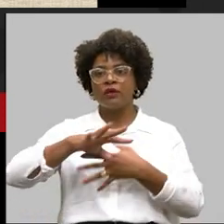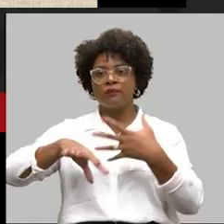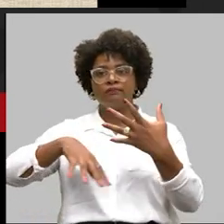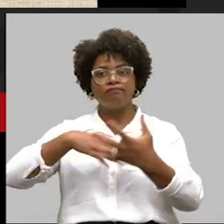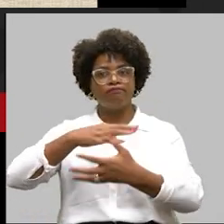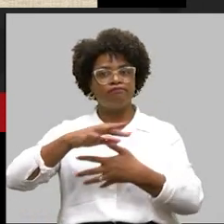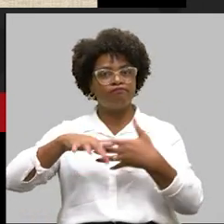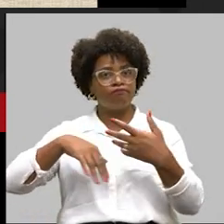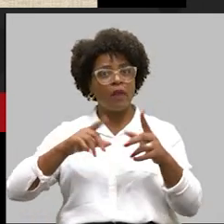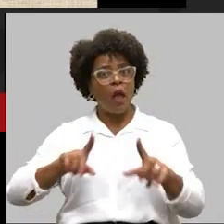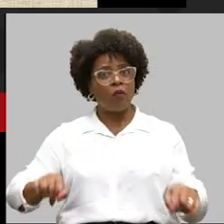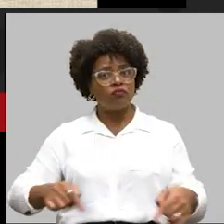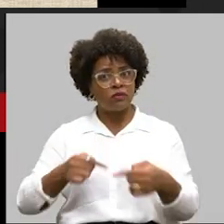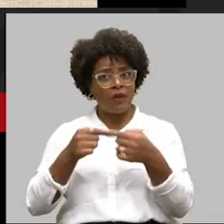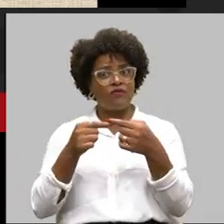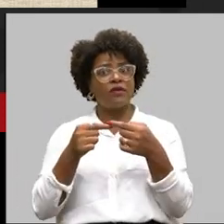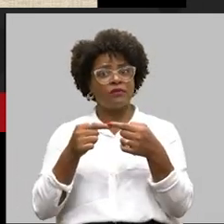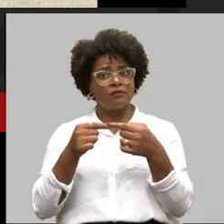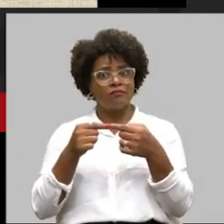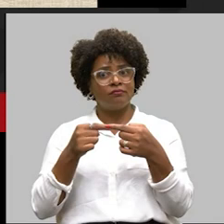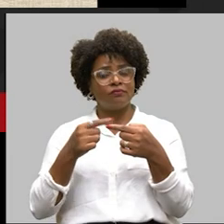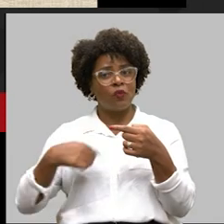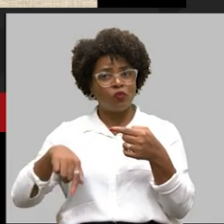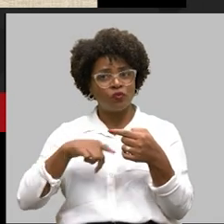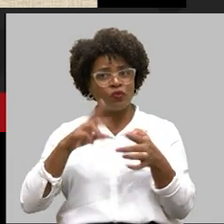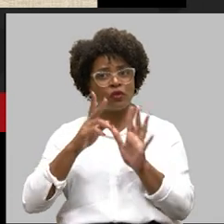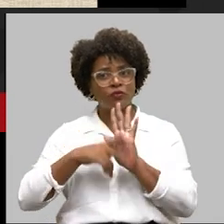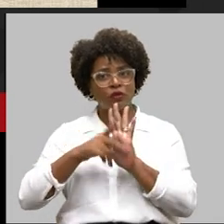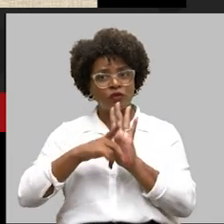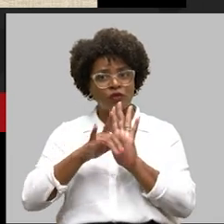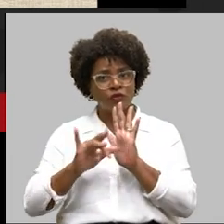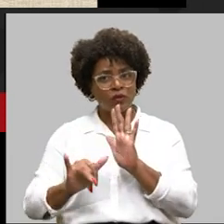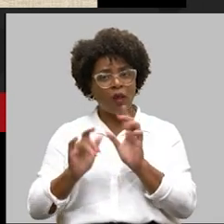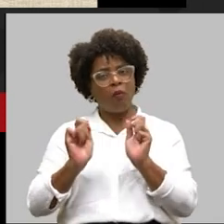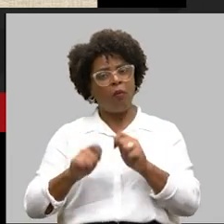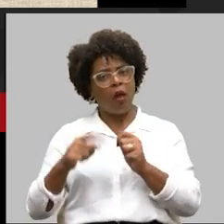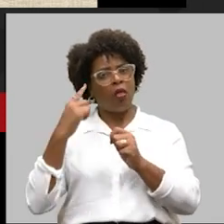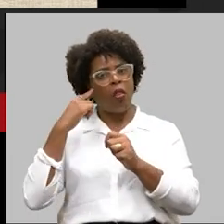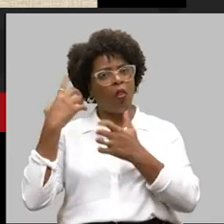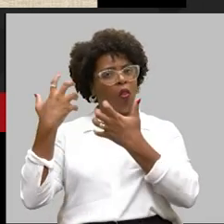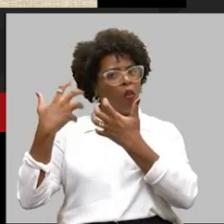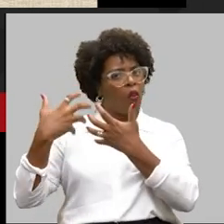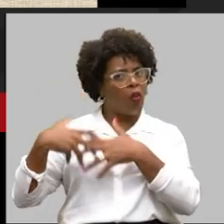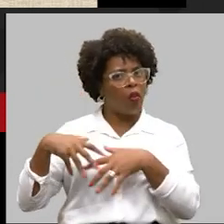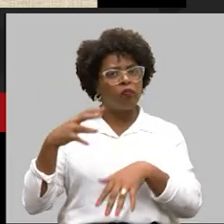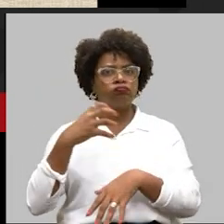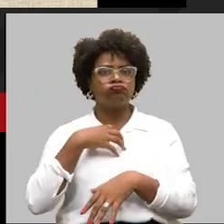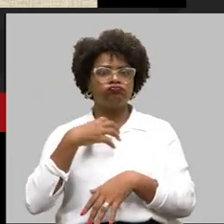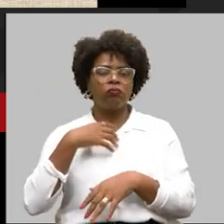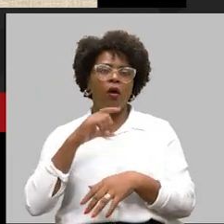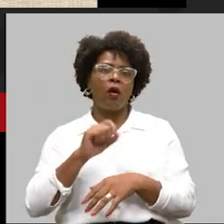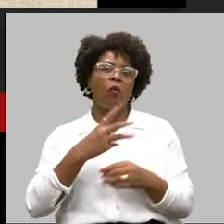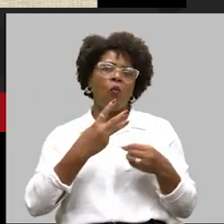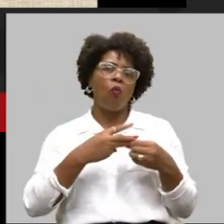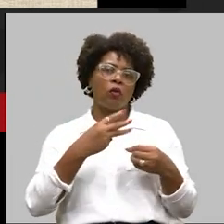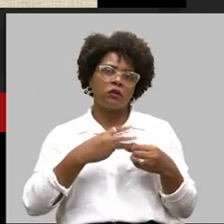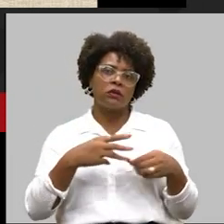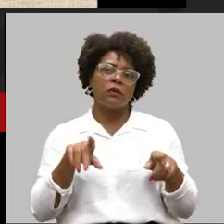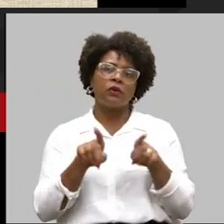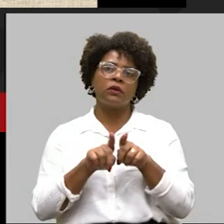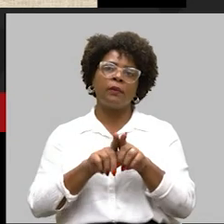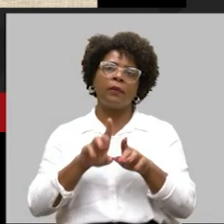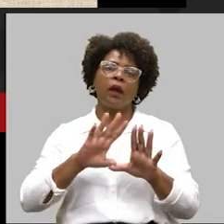deixo que eu acho que o nosso projeto de lei pode pensar em formas de que os municípios e também a rede